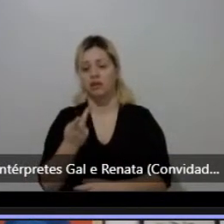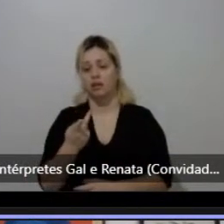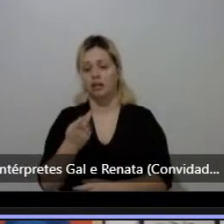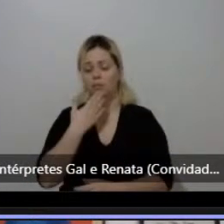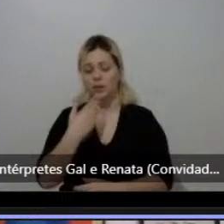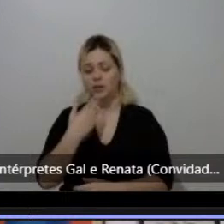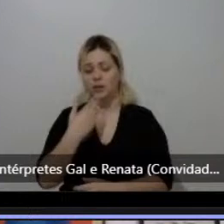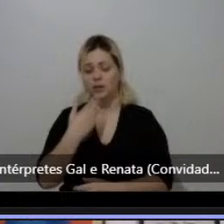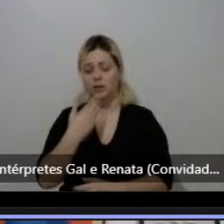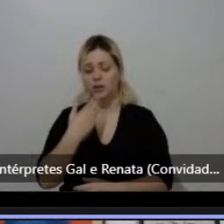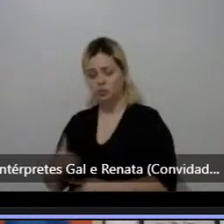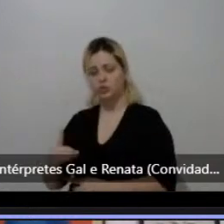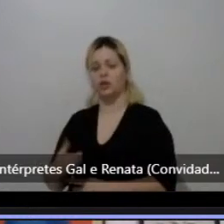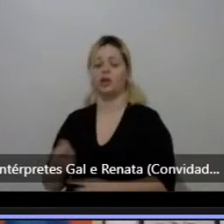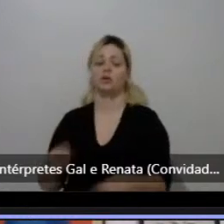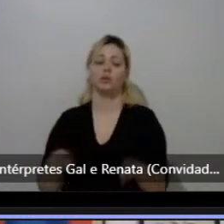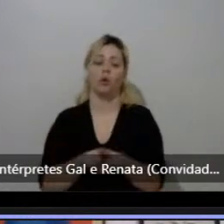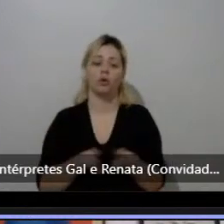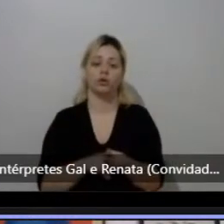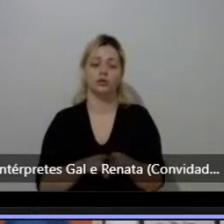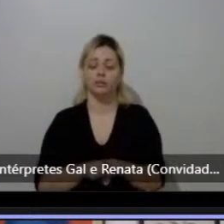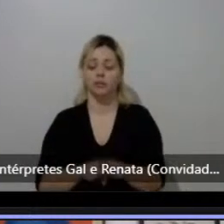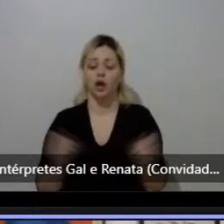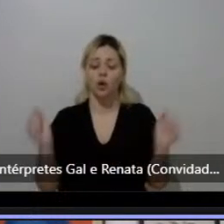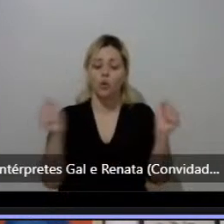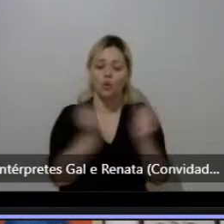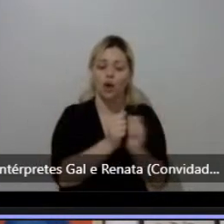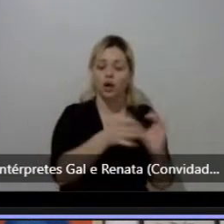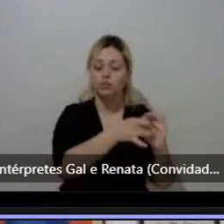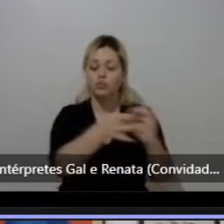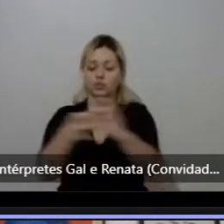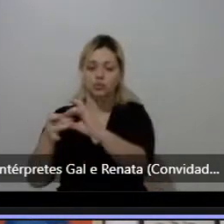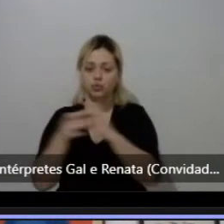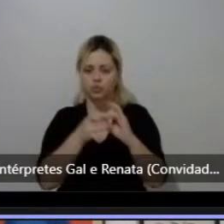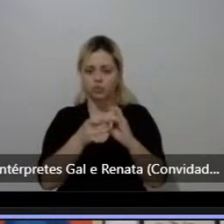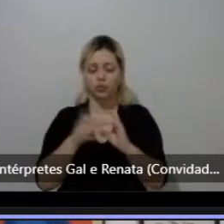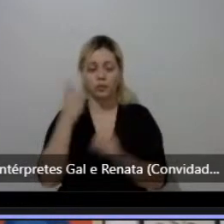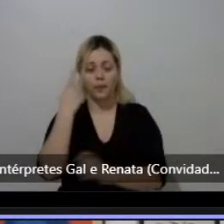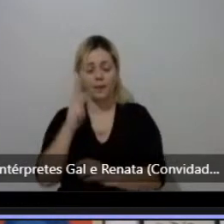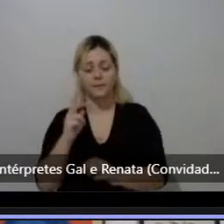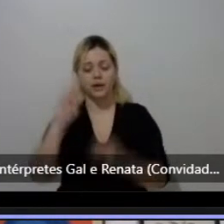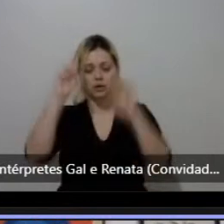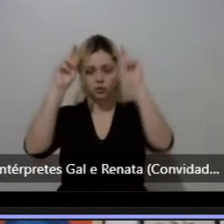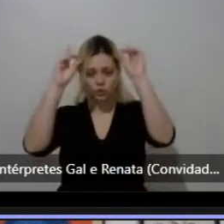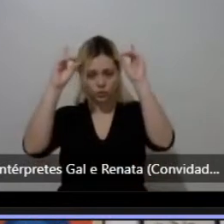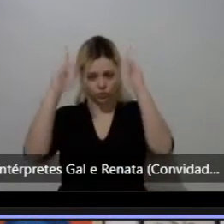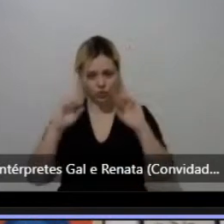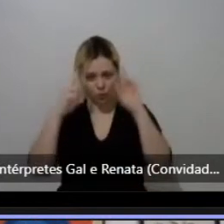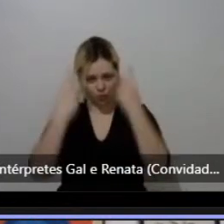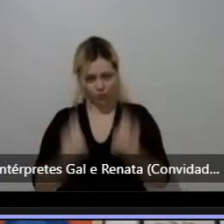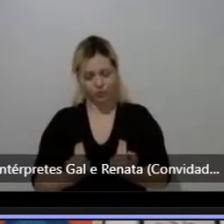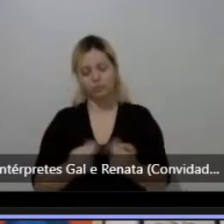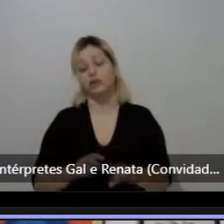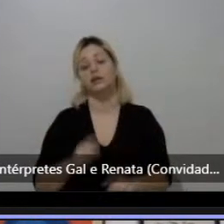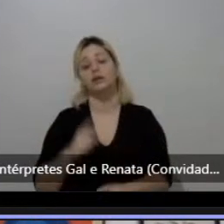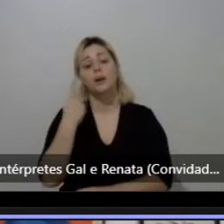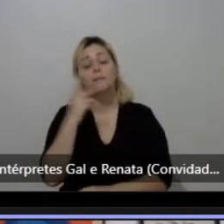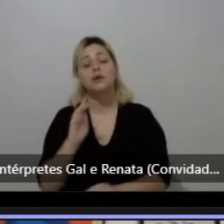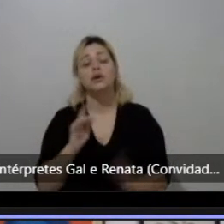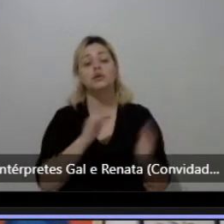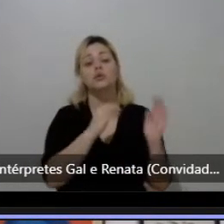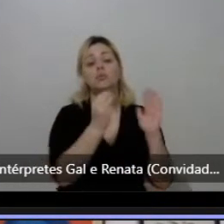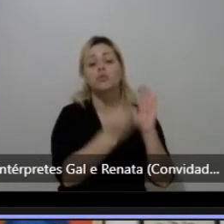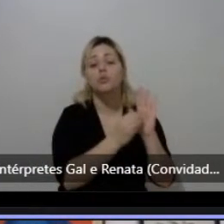os alcances e os direitos, né, vinculados a uma dimensão mais ampla dos direitos humanos. No entanto, há aí uma aplicação,